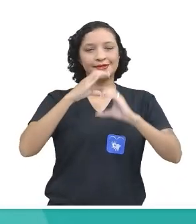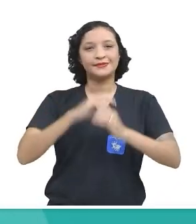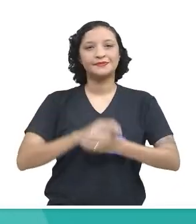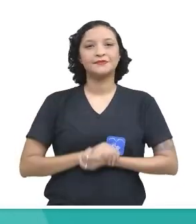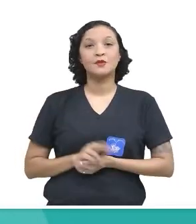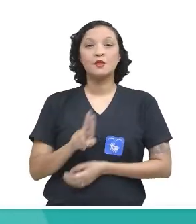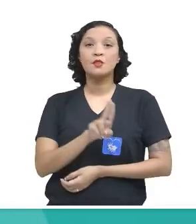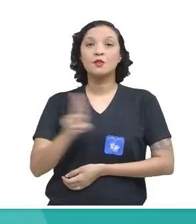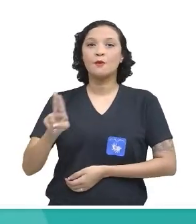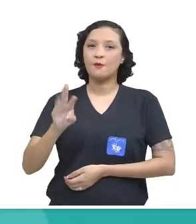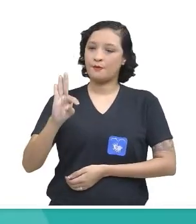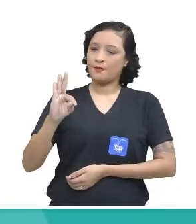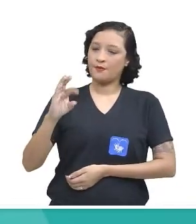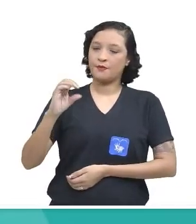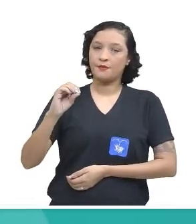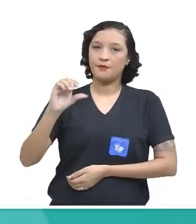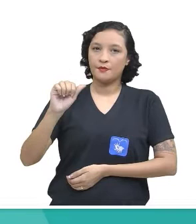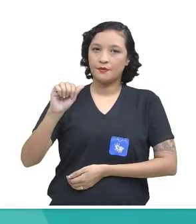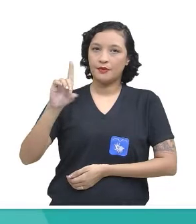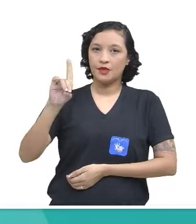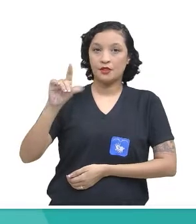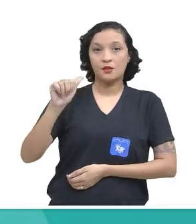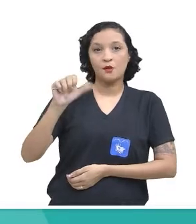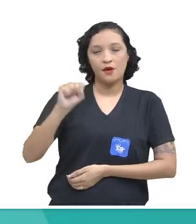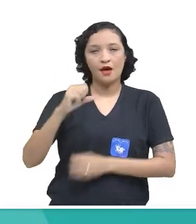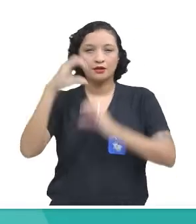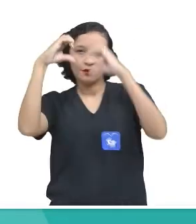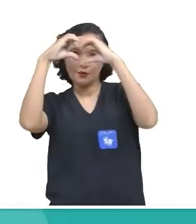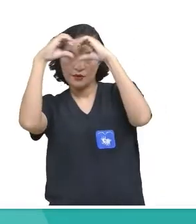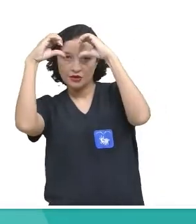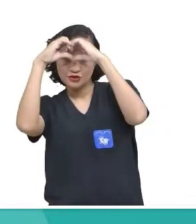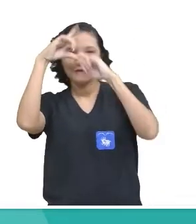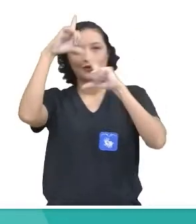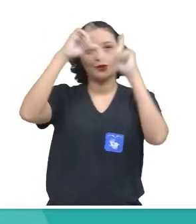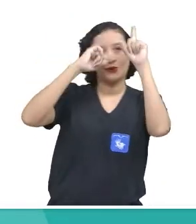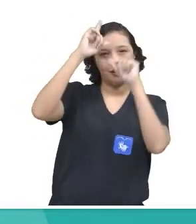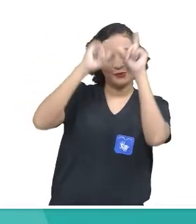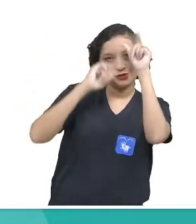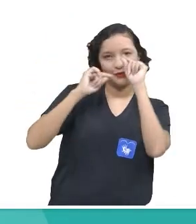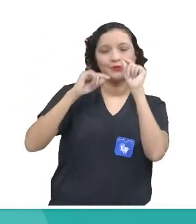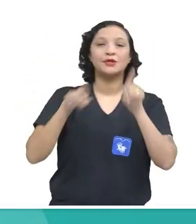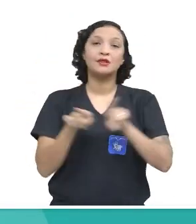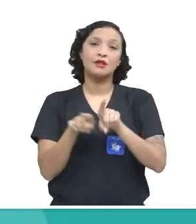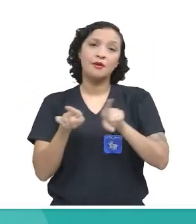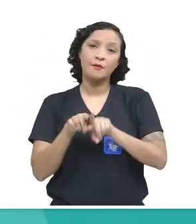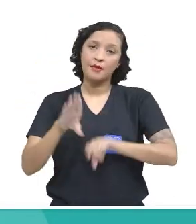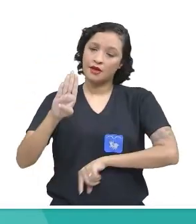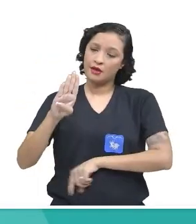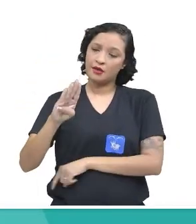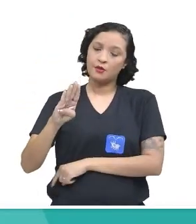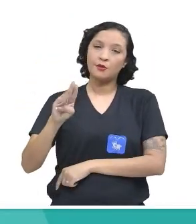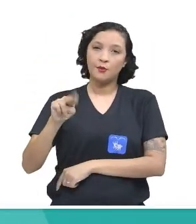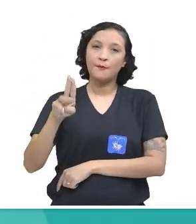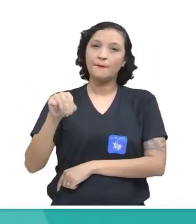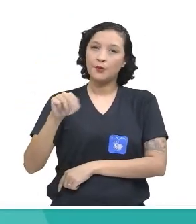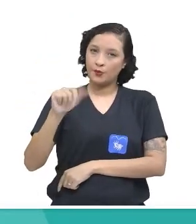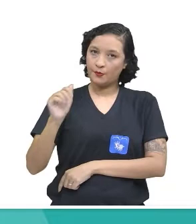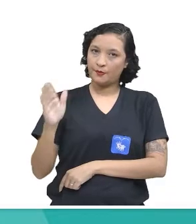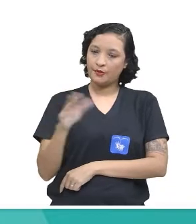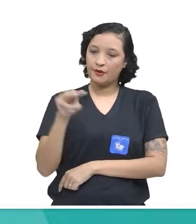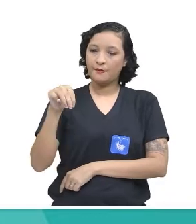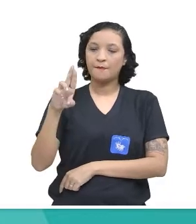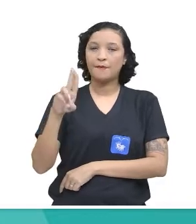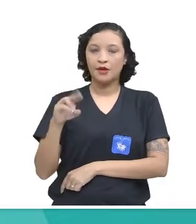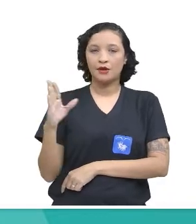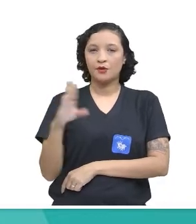as toadas, tanto no Garantido, quanto no Caprichoso, quanto no Bumba Meu Boi do Nordeste. E agora eu quero apresentar